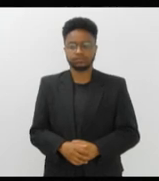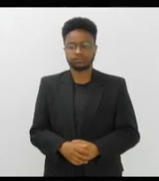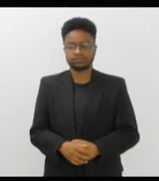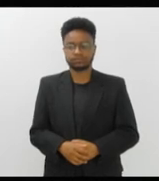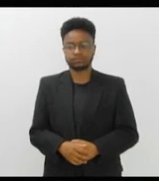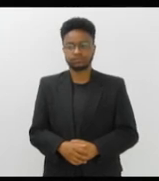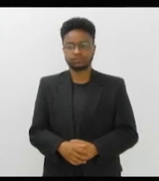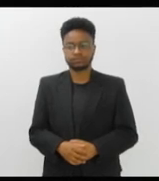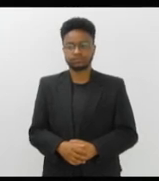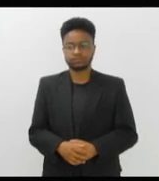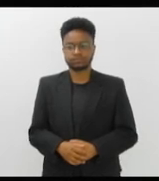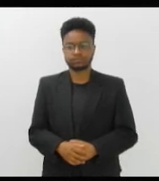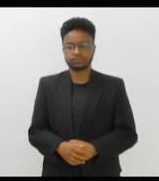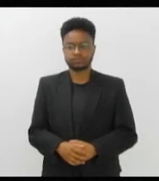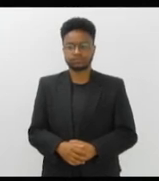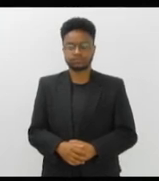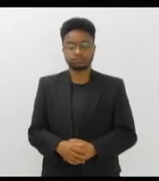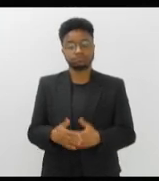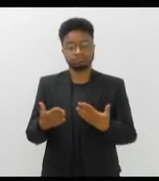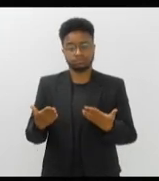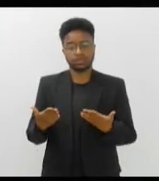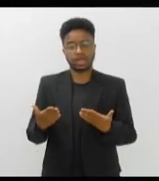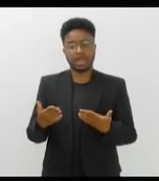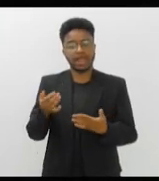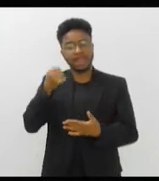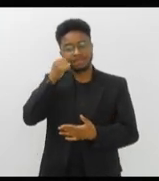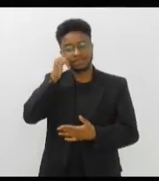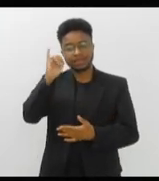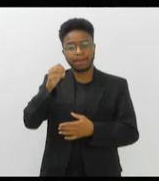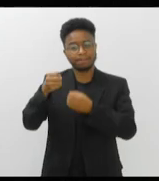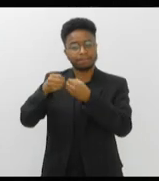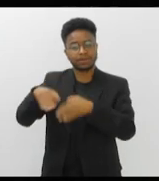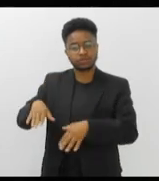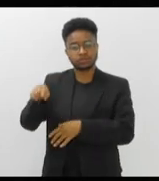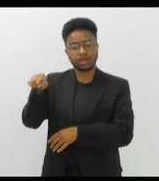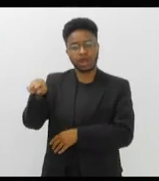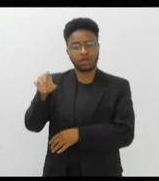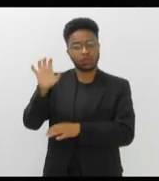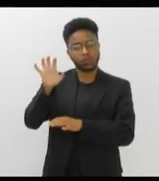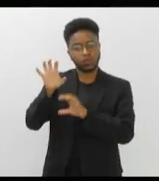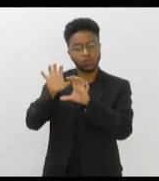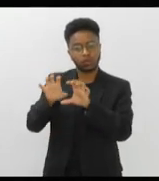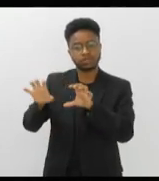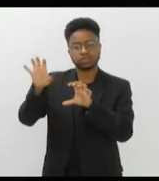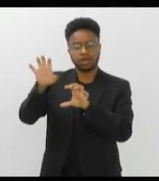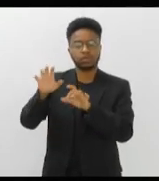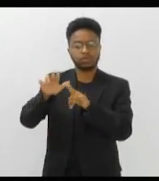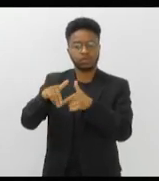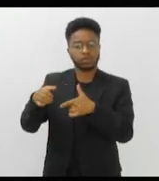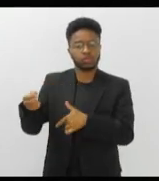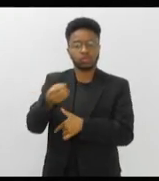então para que o Rio Grande do Sul não tenha n um prejuízo em relação a essa nova